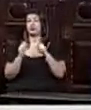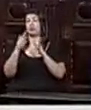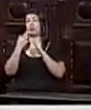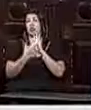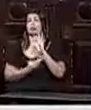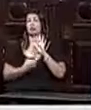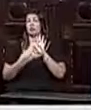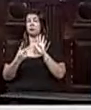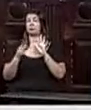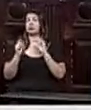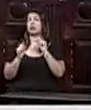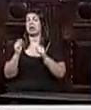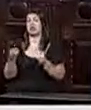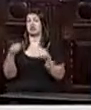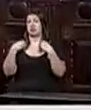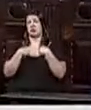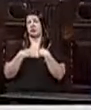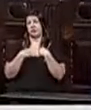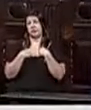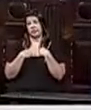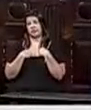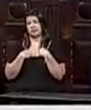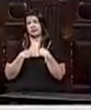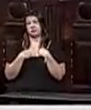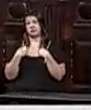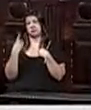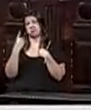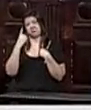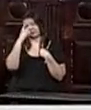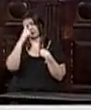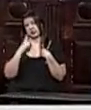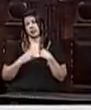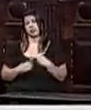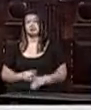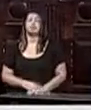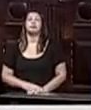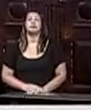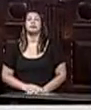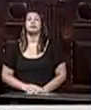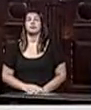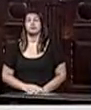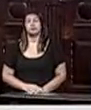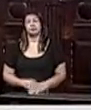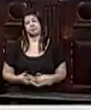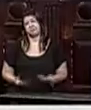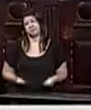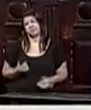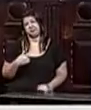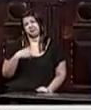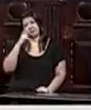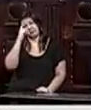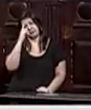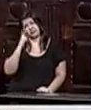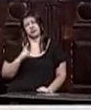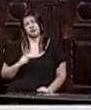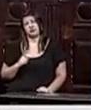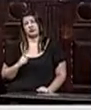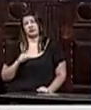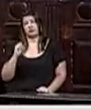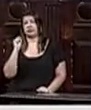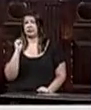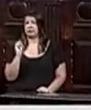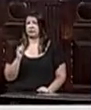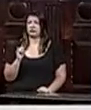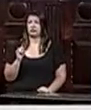daqueles que as estão recebendo. Eu não sei, senhor presidente, se